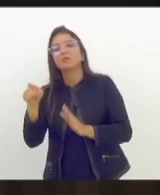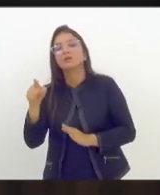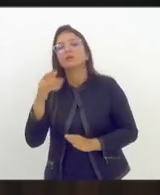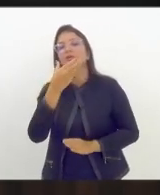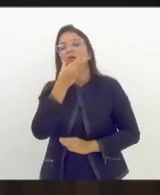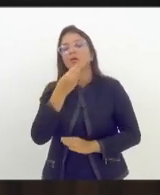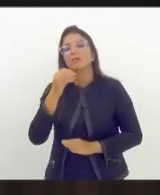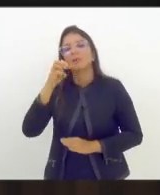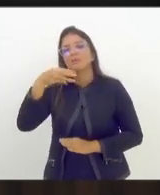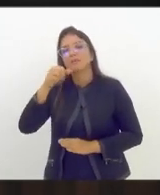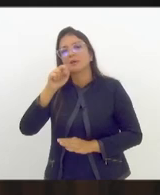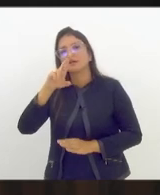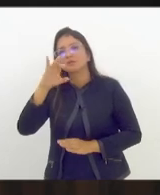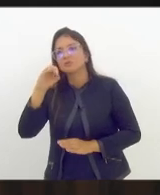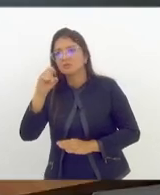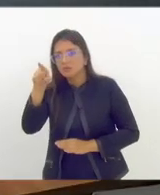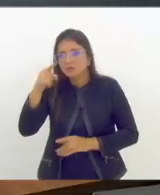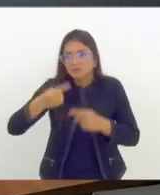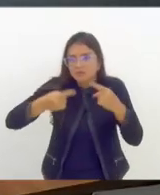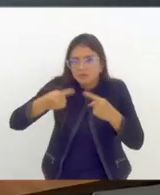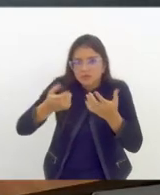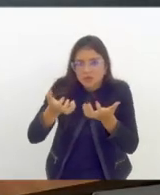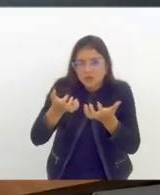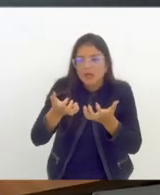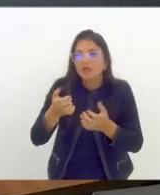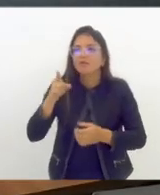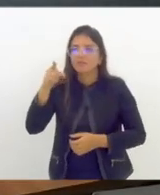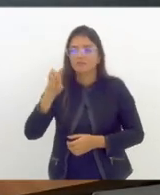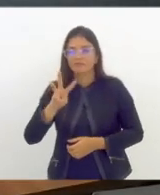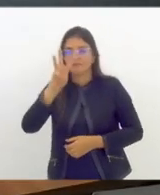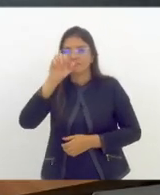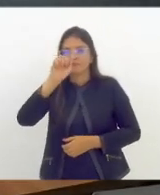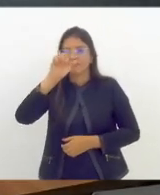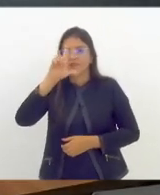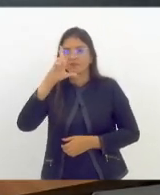deputado Valdeque Carneiro. Apenas para fazer uma consideração,